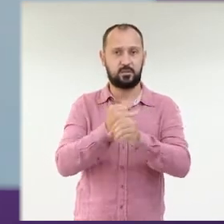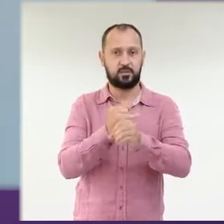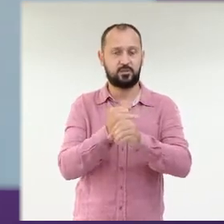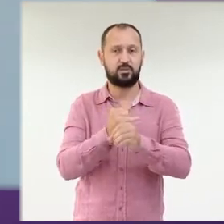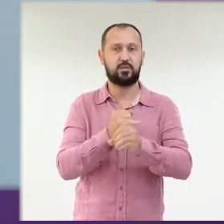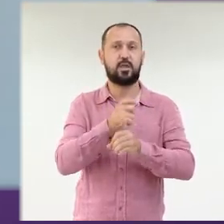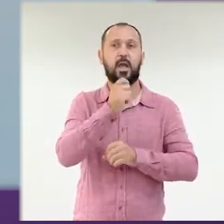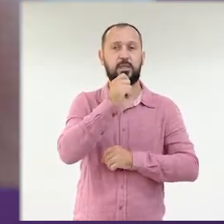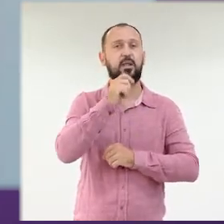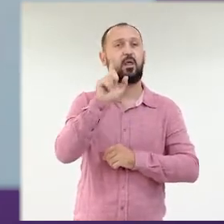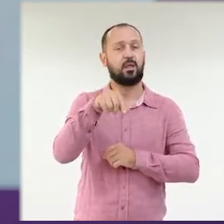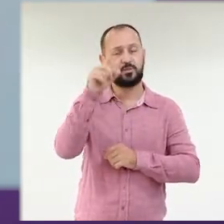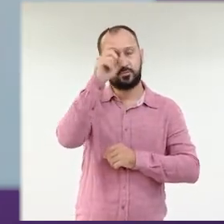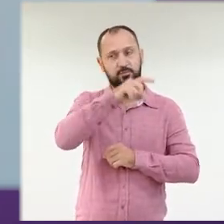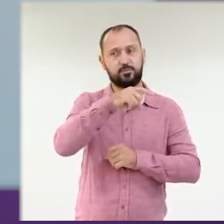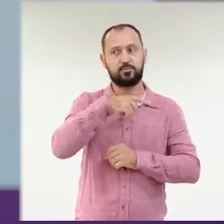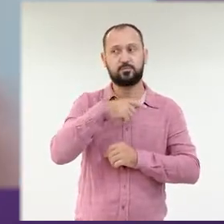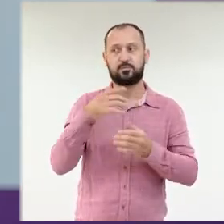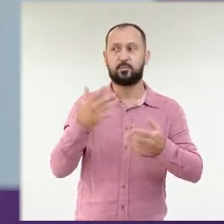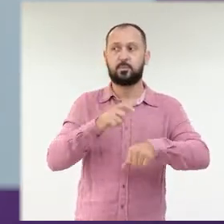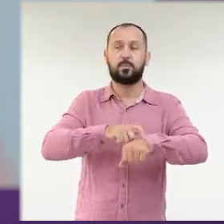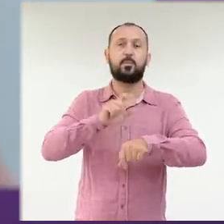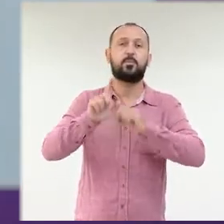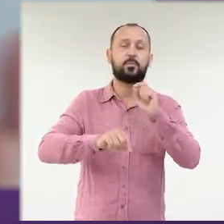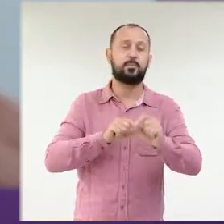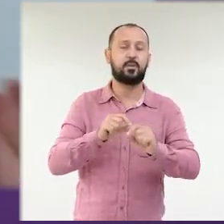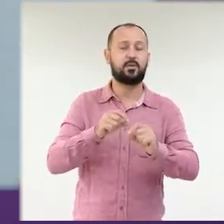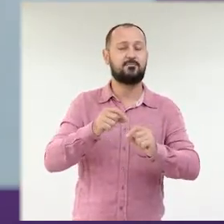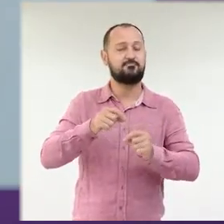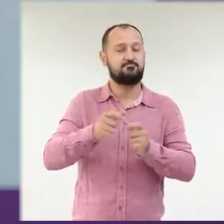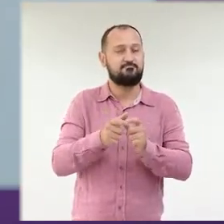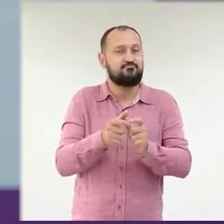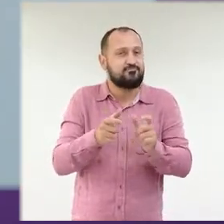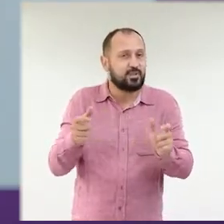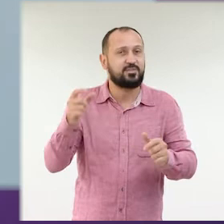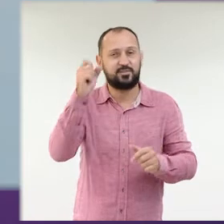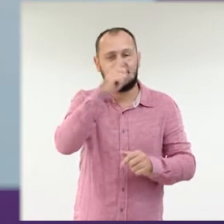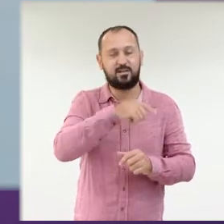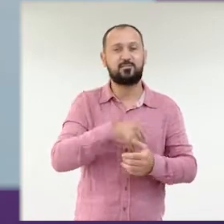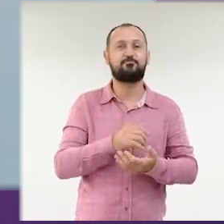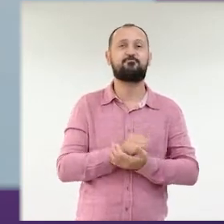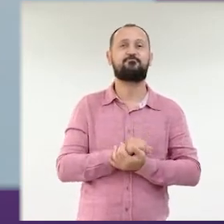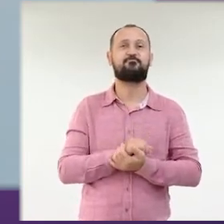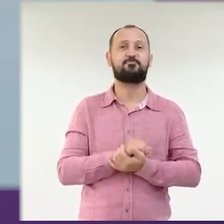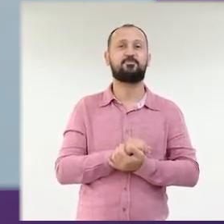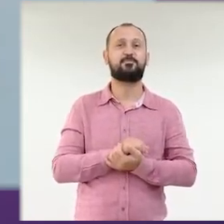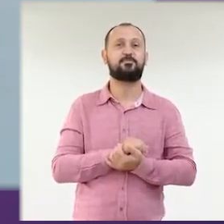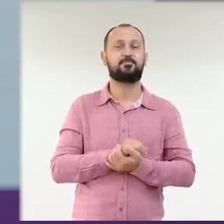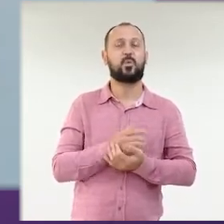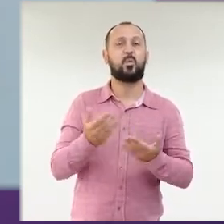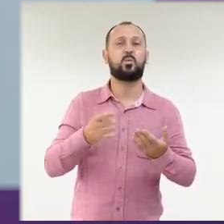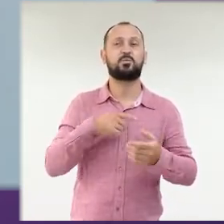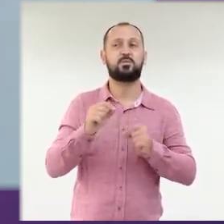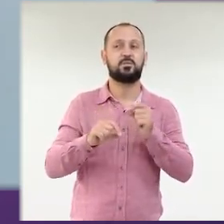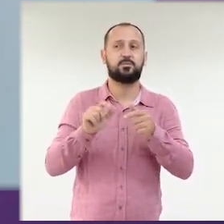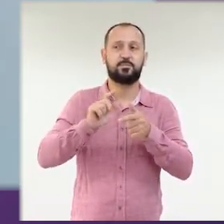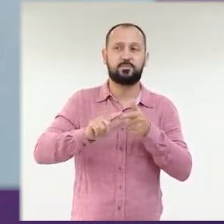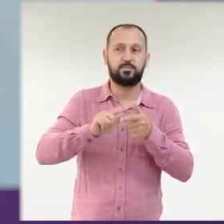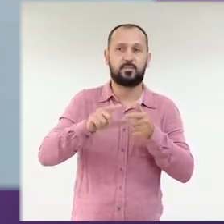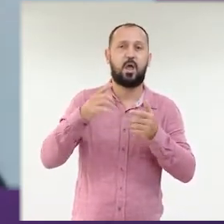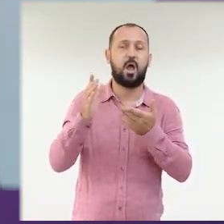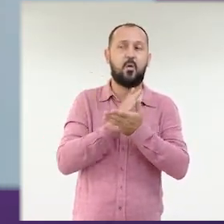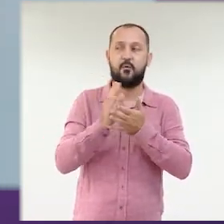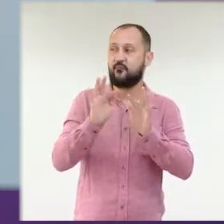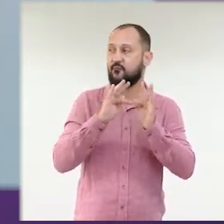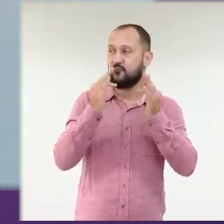internet, ela já ainda é um desafio, né? Com a pandemia, ela tornou um desafio ainda maior. Nós temos as questões agora